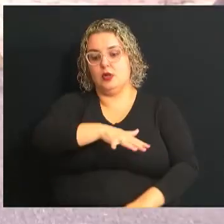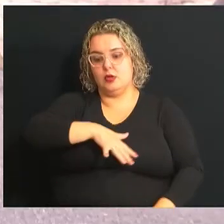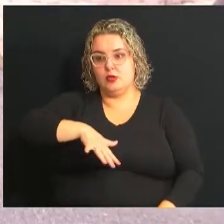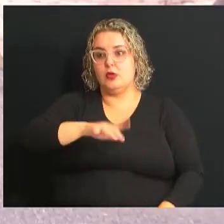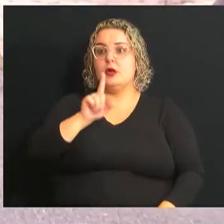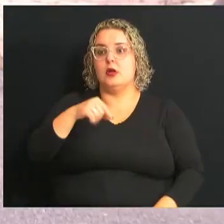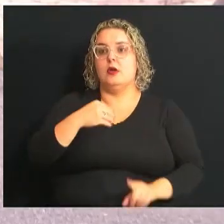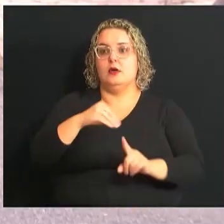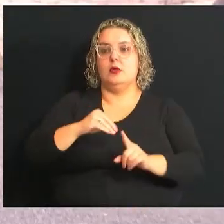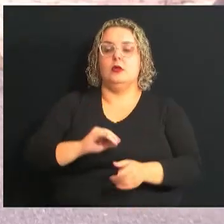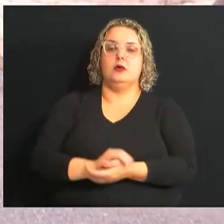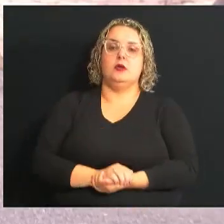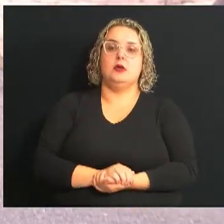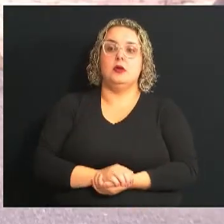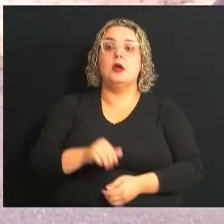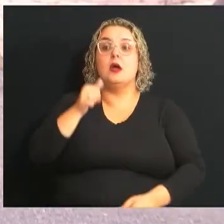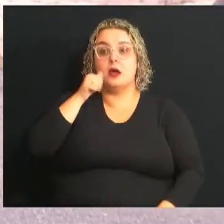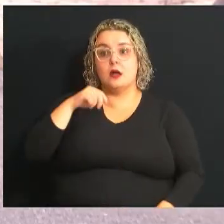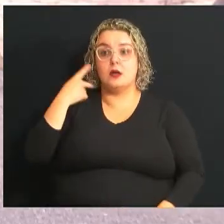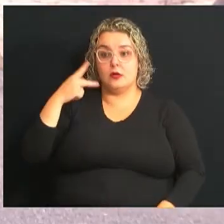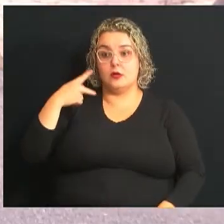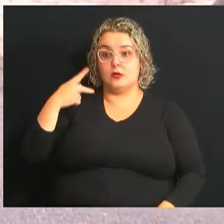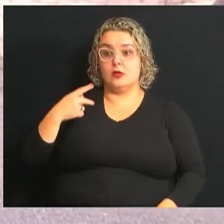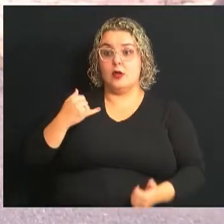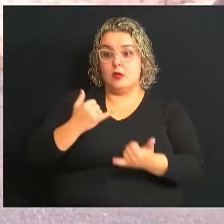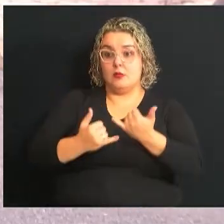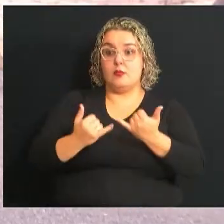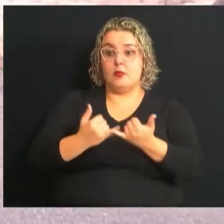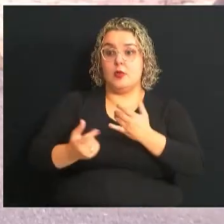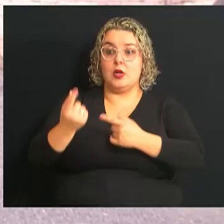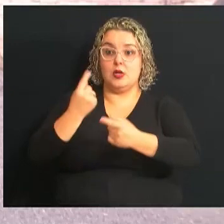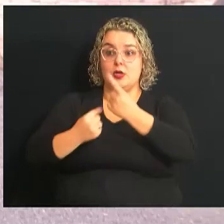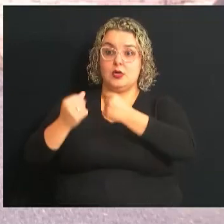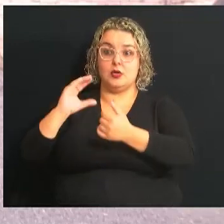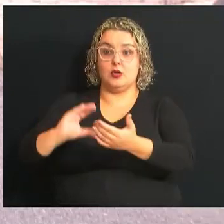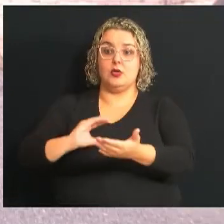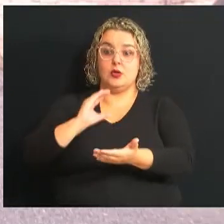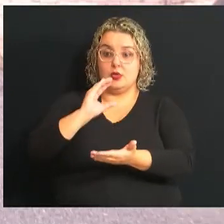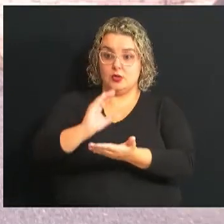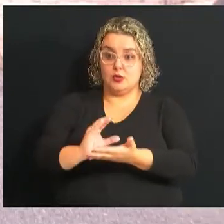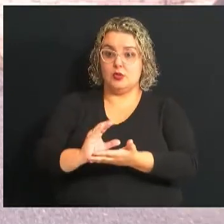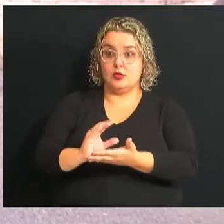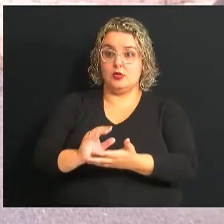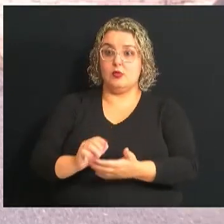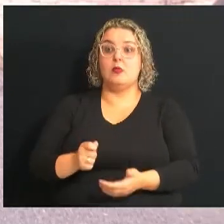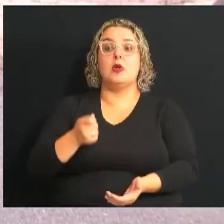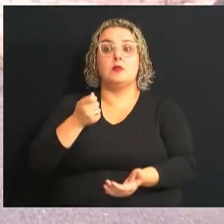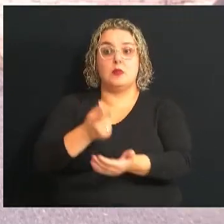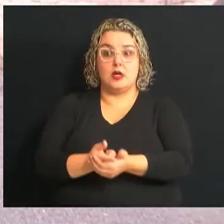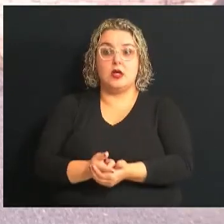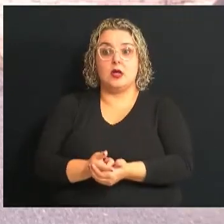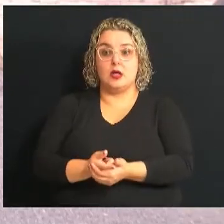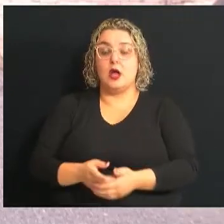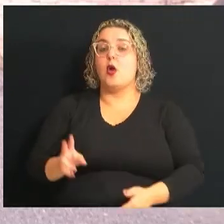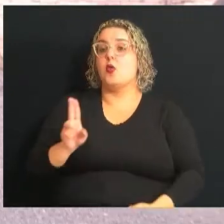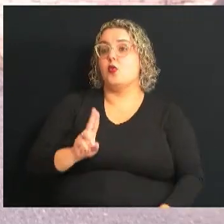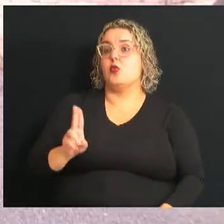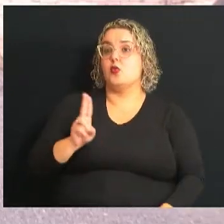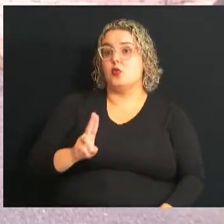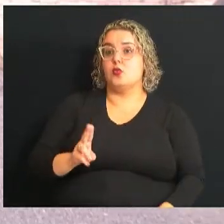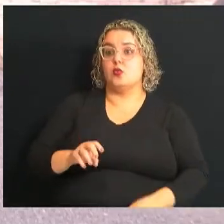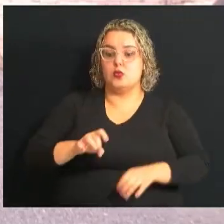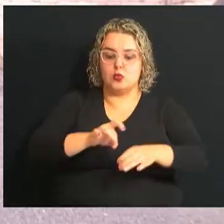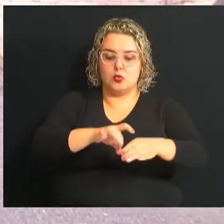vulnerável. A vereadora reservou parte das emendas para subsidiar a implementação de hortas